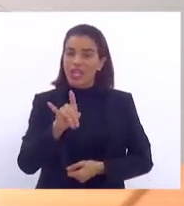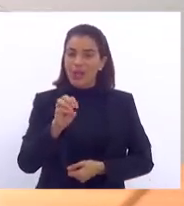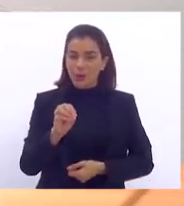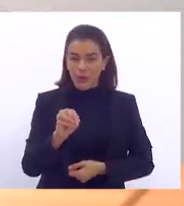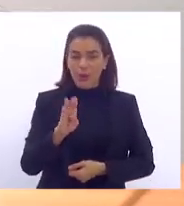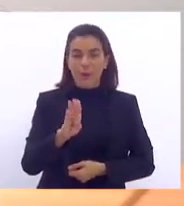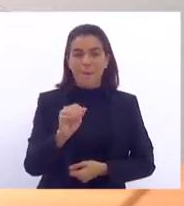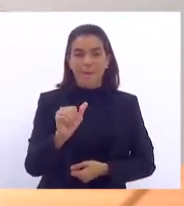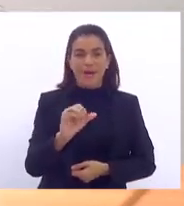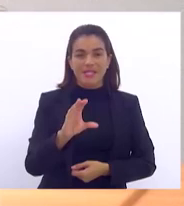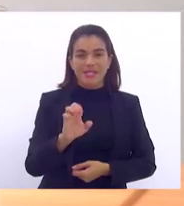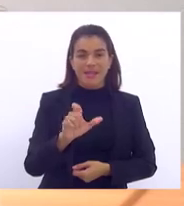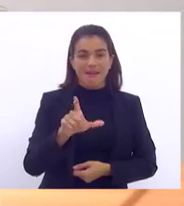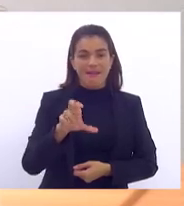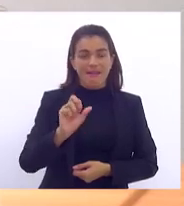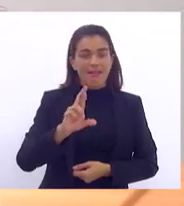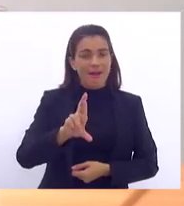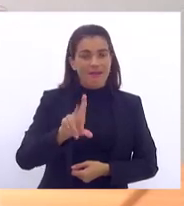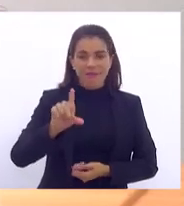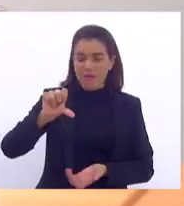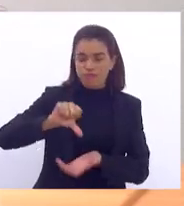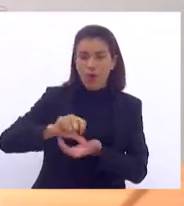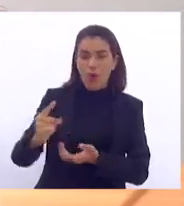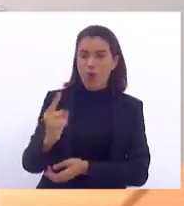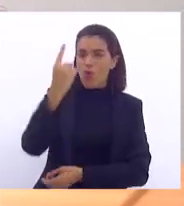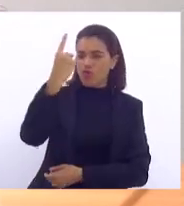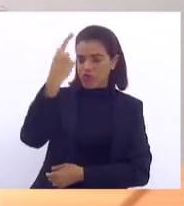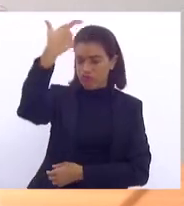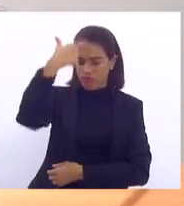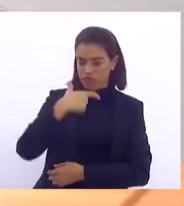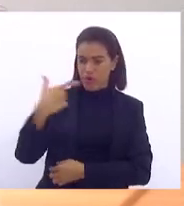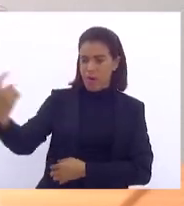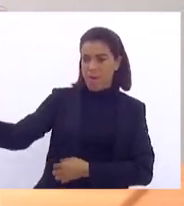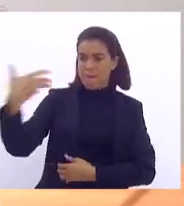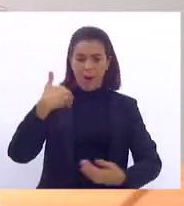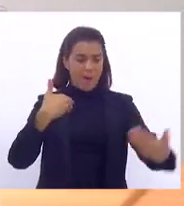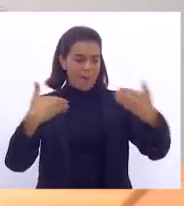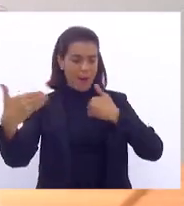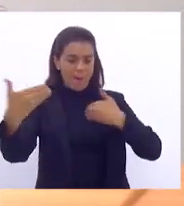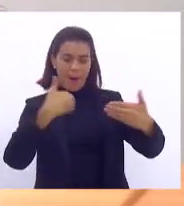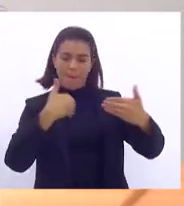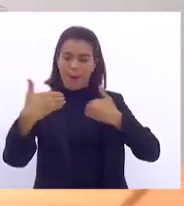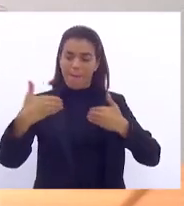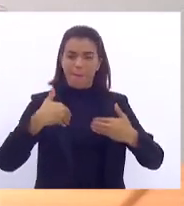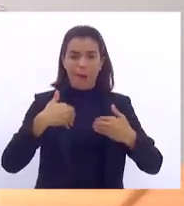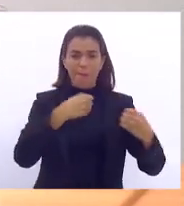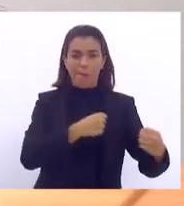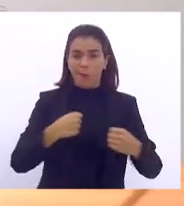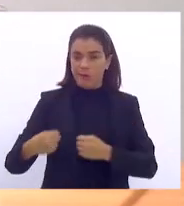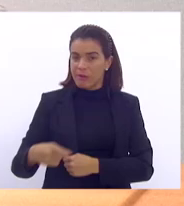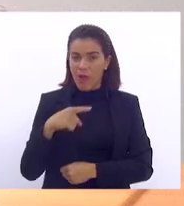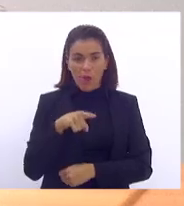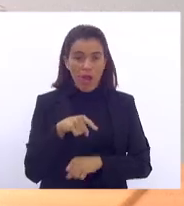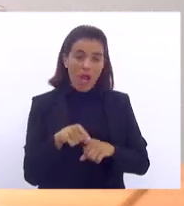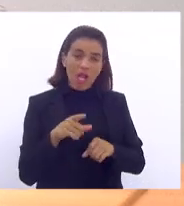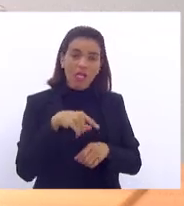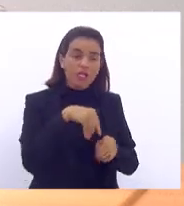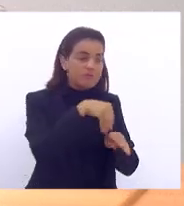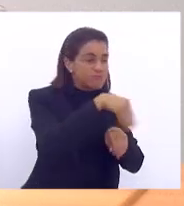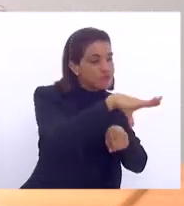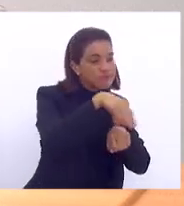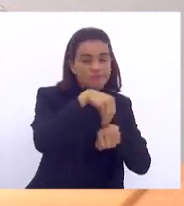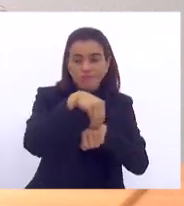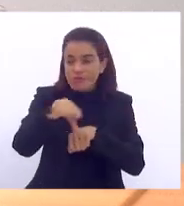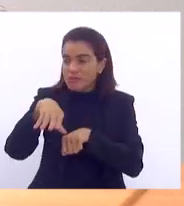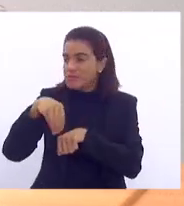o poder ele não centraliza o poder nele Ele delega o meu vice-presidente tal vai fazer isso meu vice-presidente tal vai